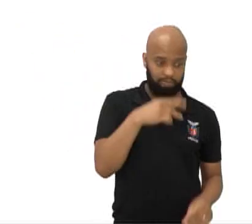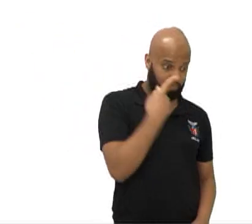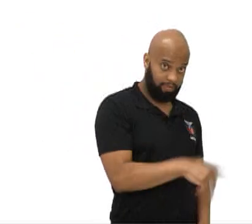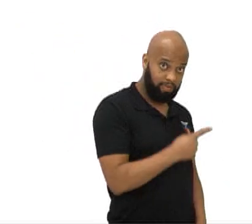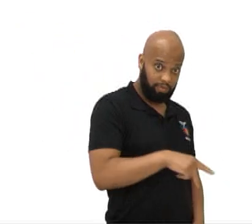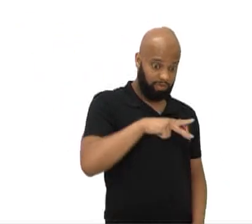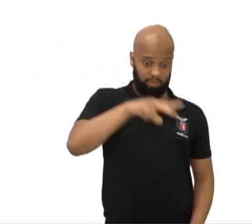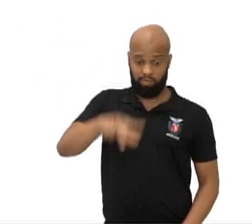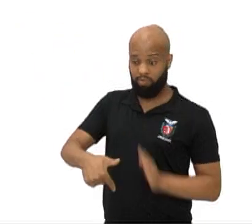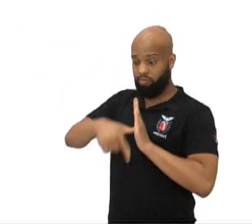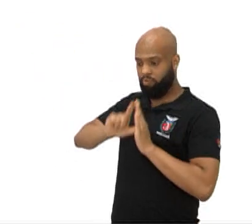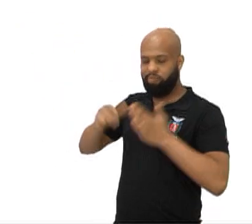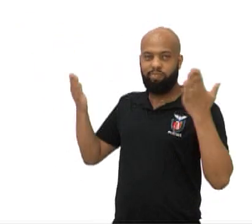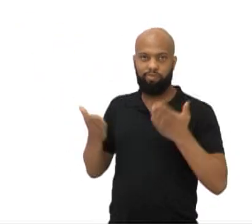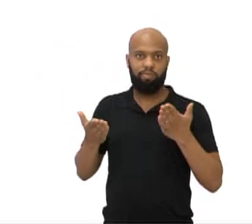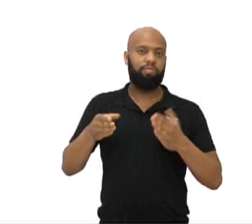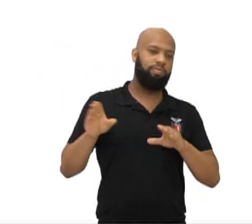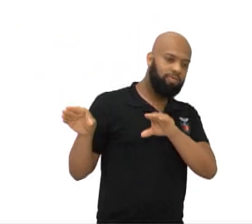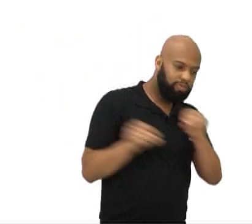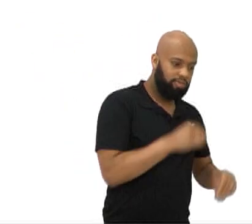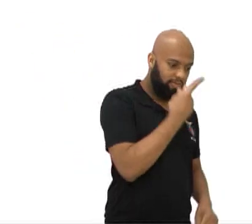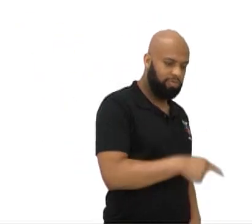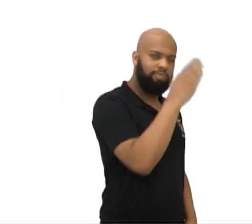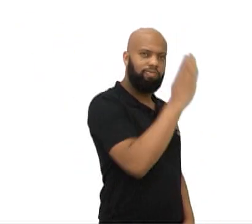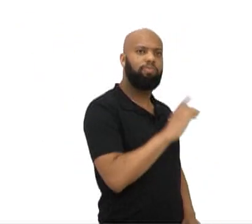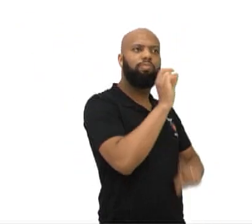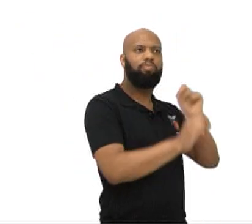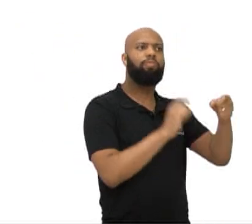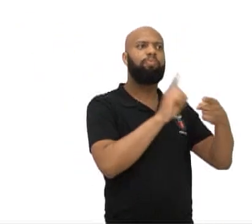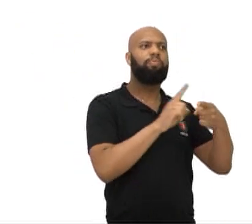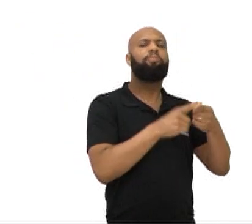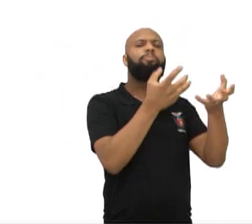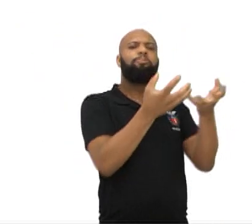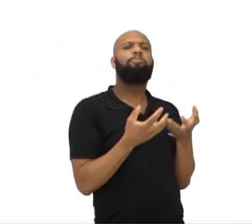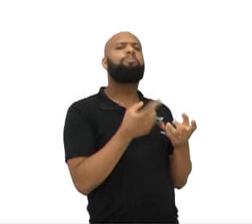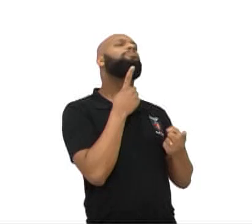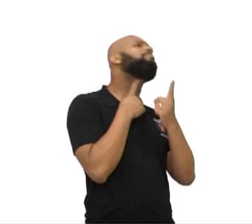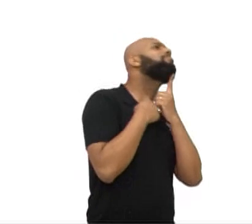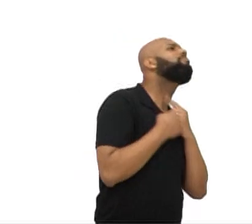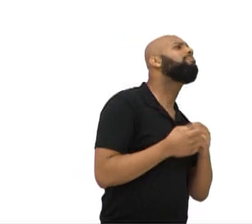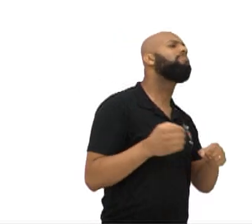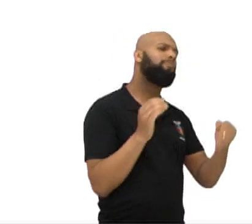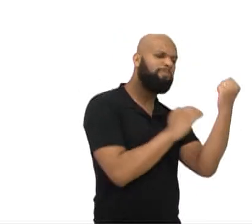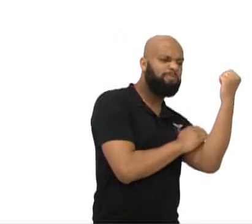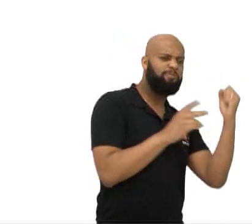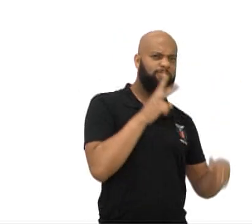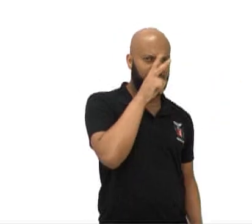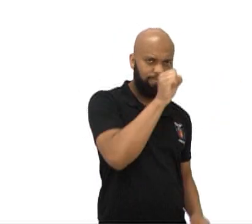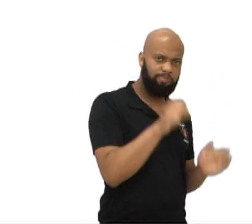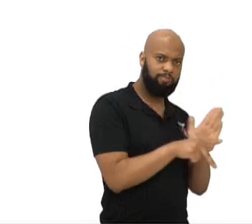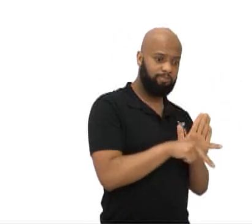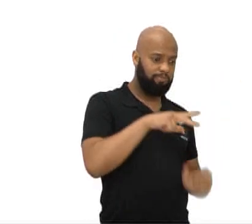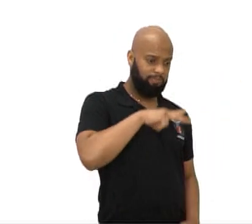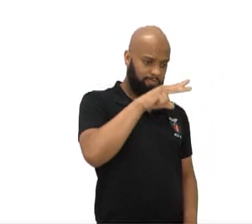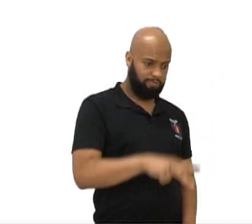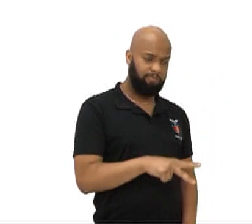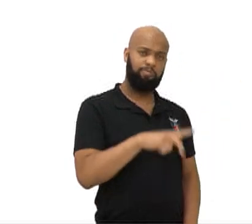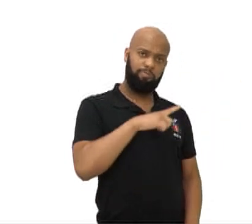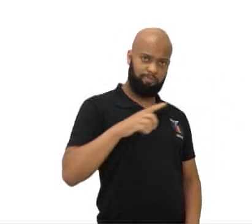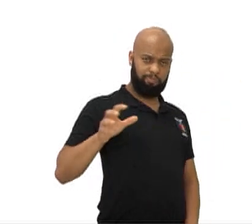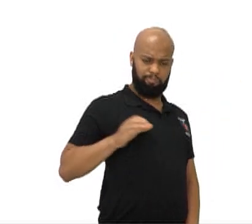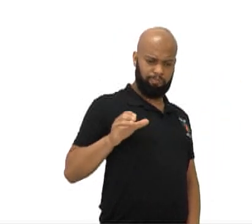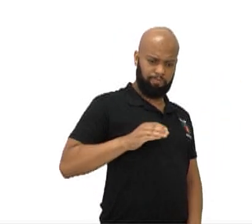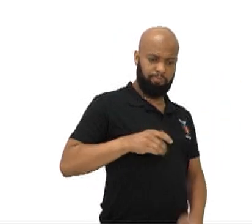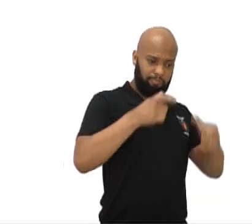portuguesa para o Brasil? Alternativa A. O desejo de reforçar o poder português em sua mais rica colônia?